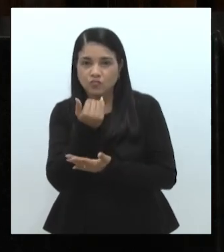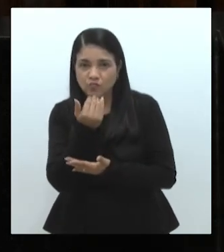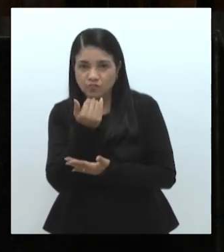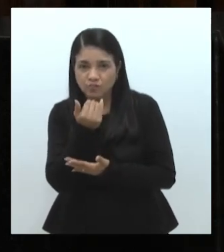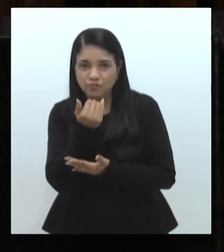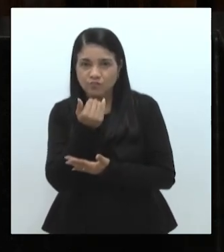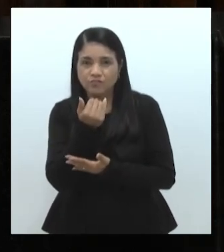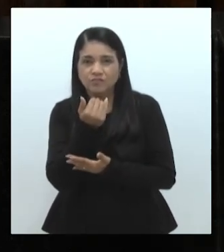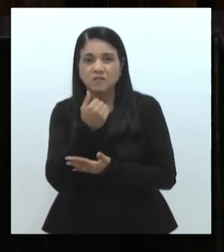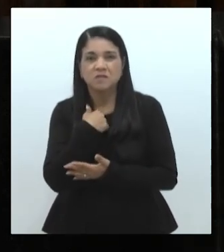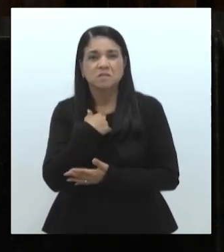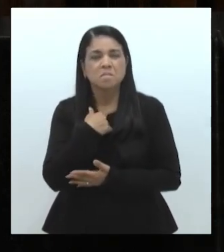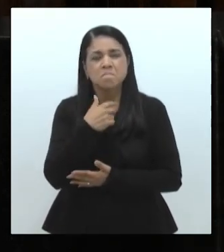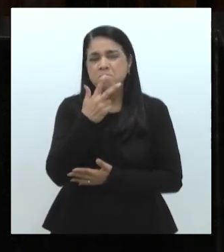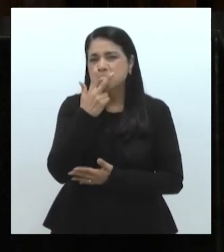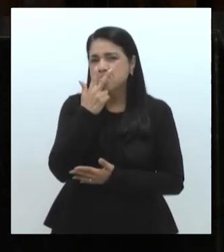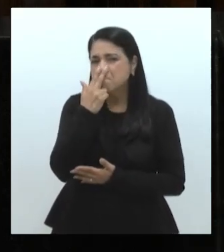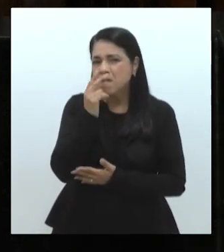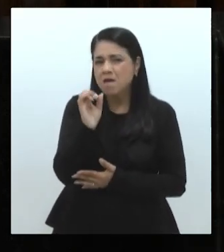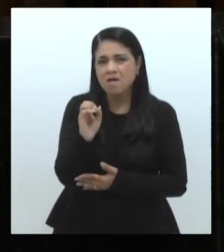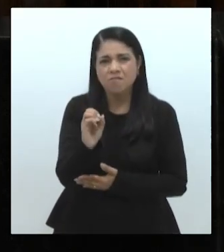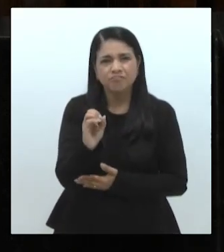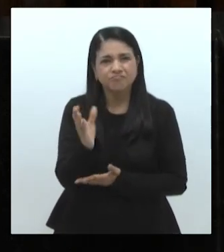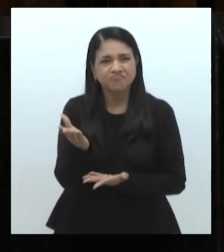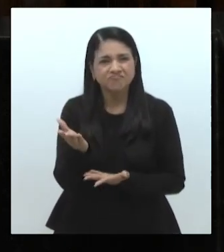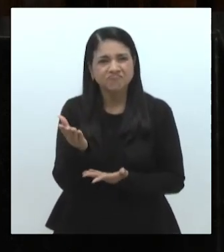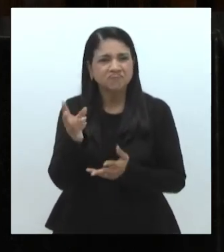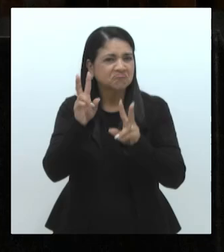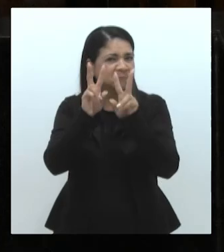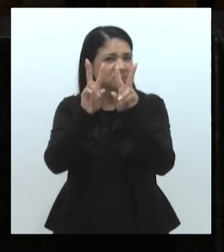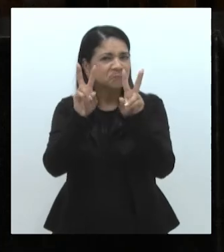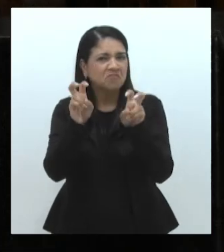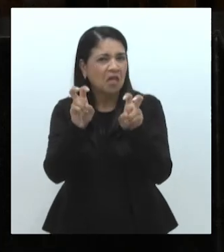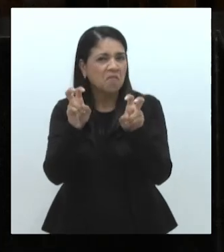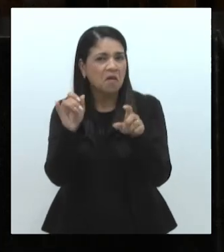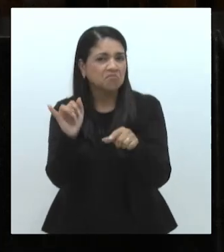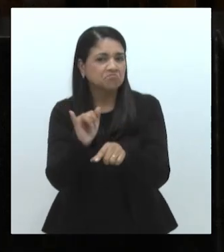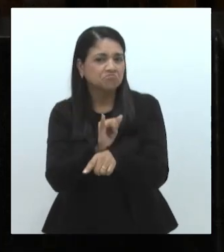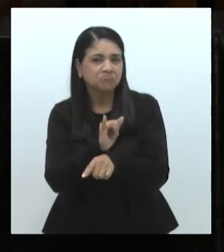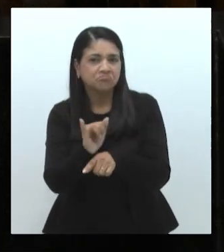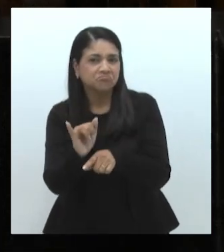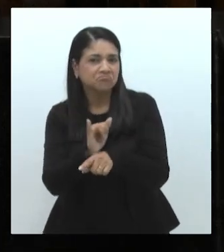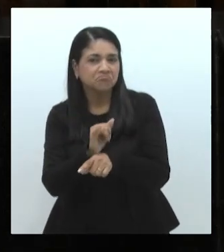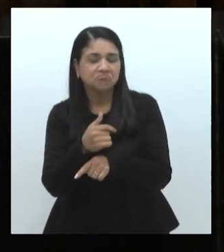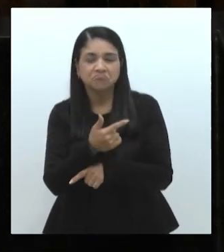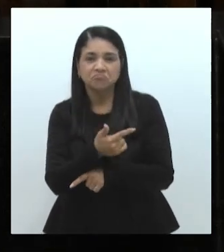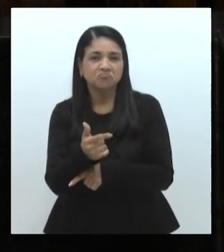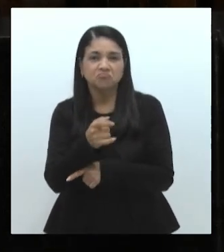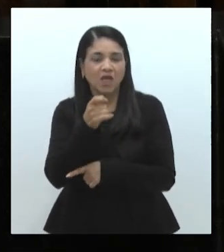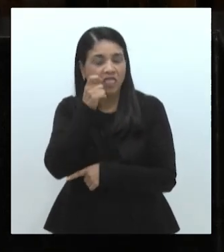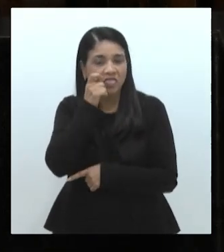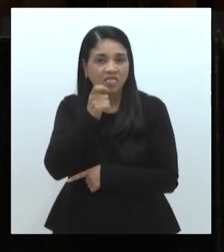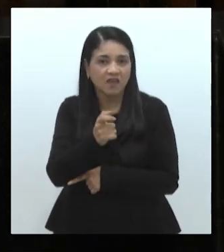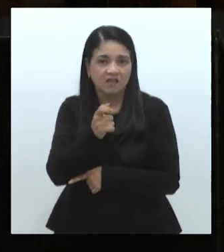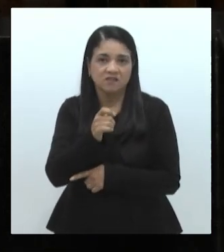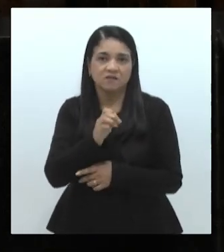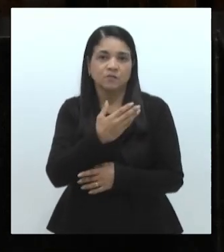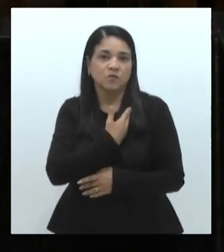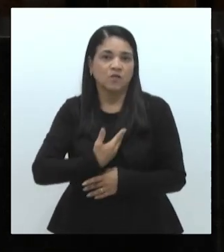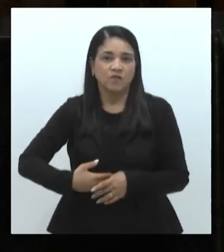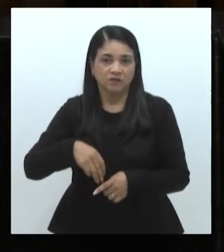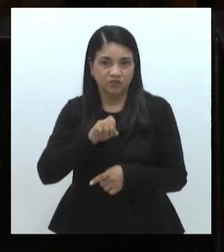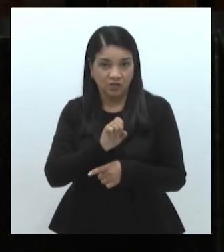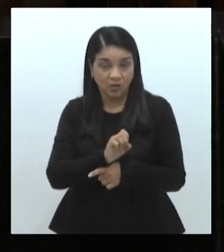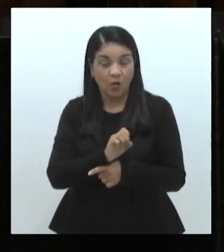não parece figurar como um tema estratégico para o governo estadual, mas